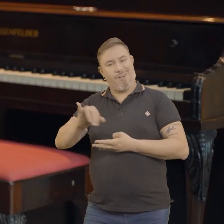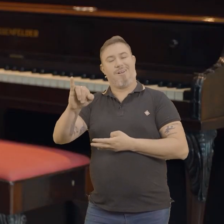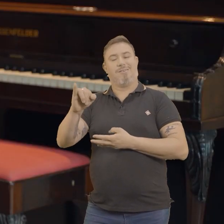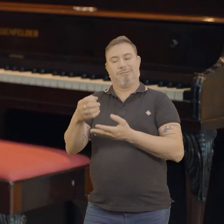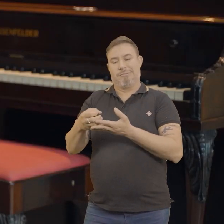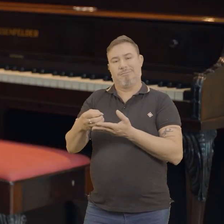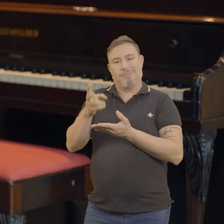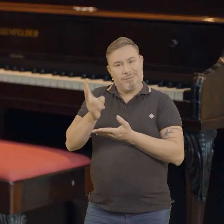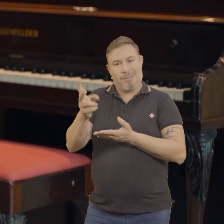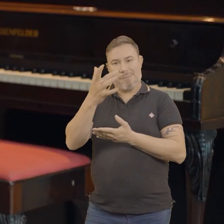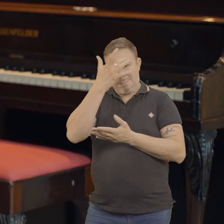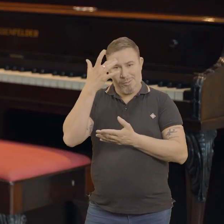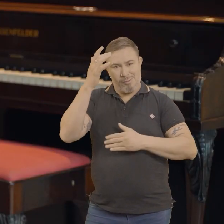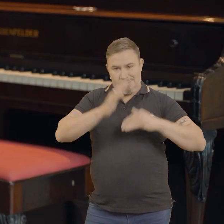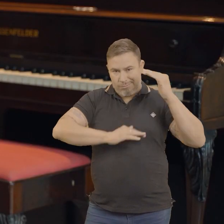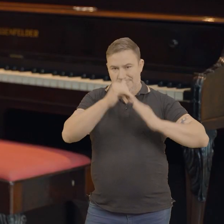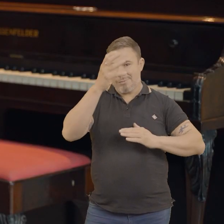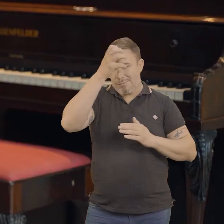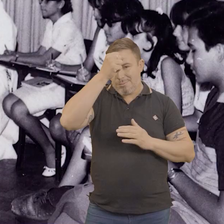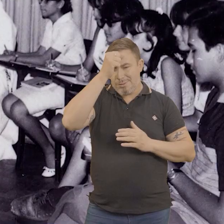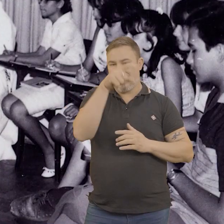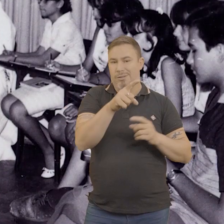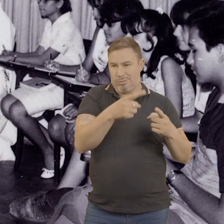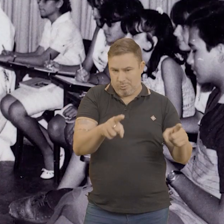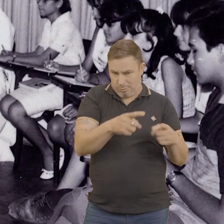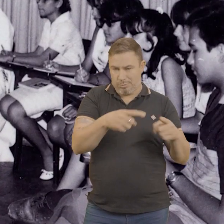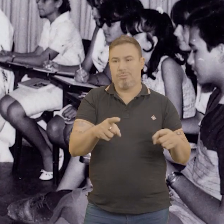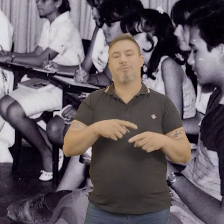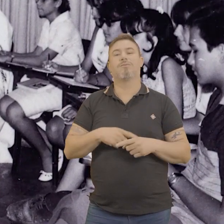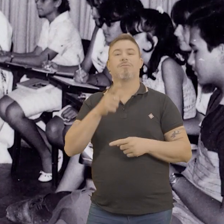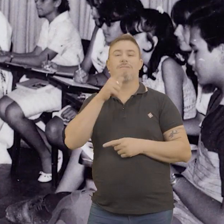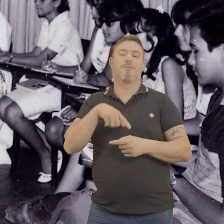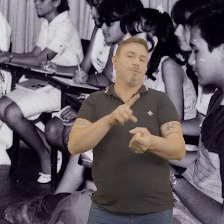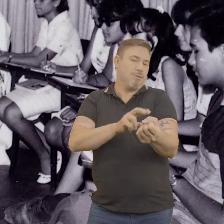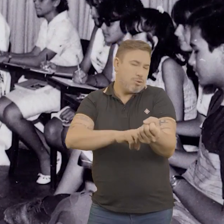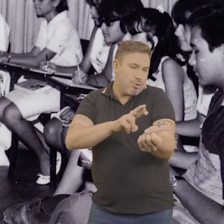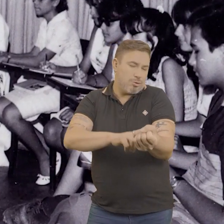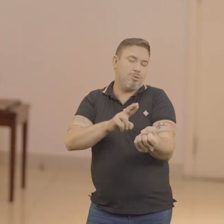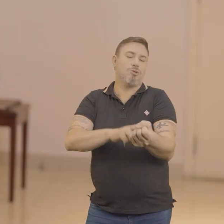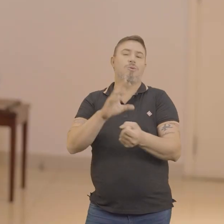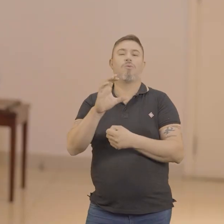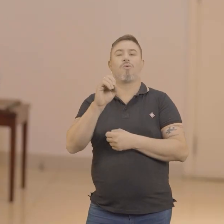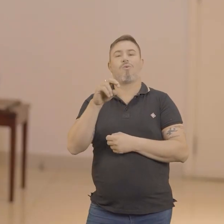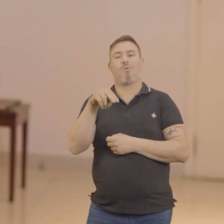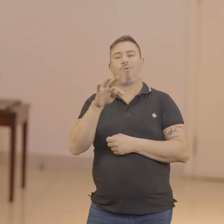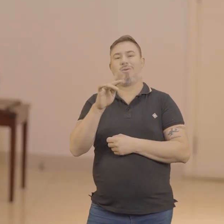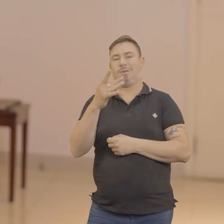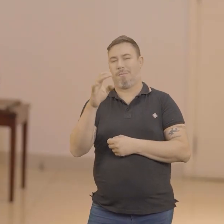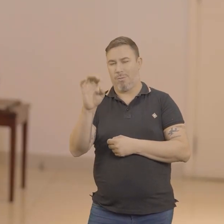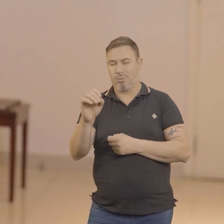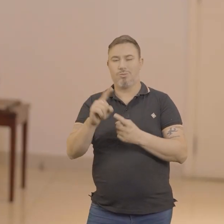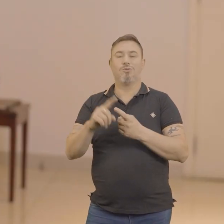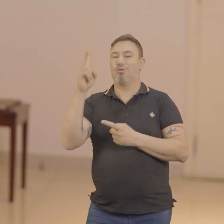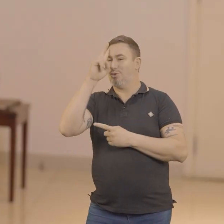poder enriquecer a aprendizagem do instrumento. Aulas de harmonia, aulas de contraponto, aulas de história da